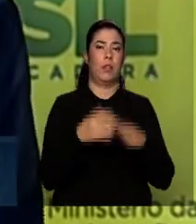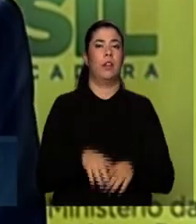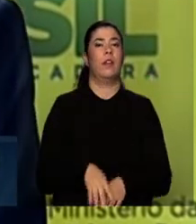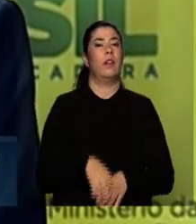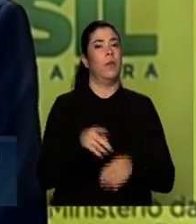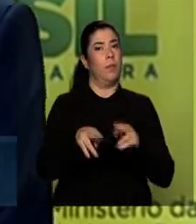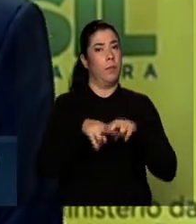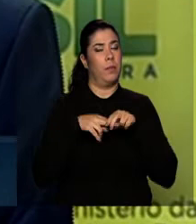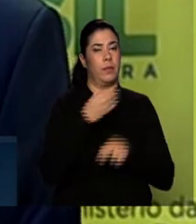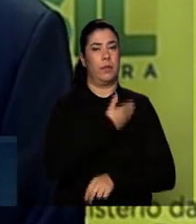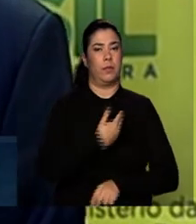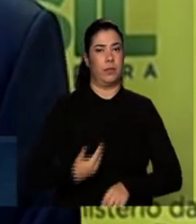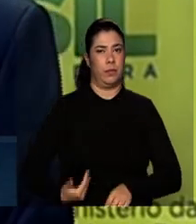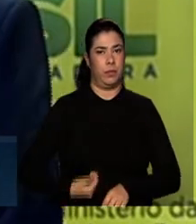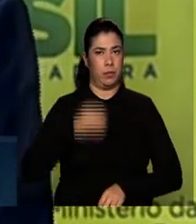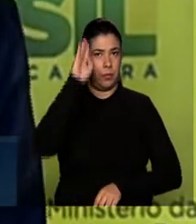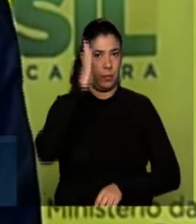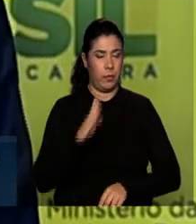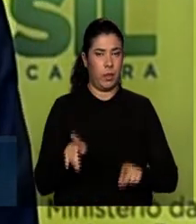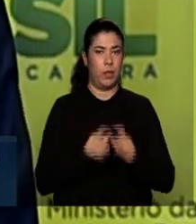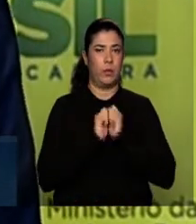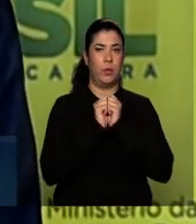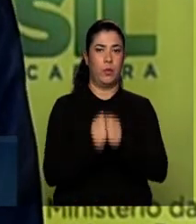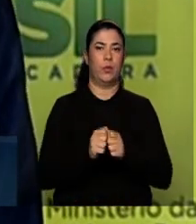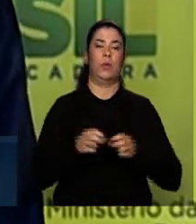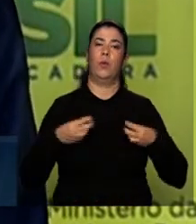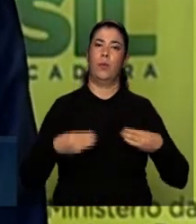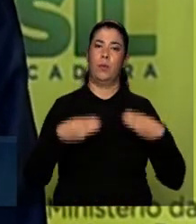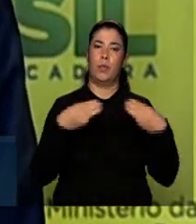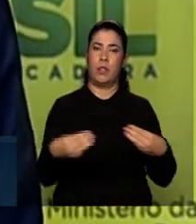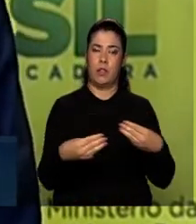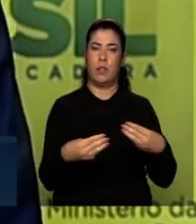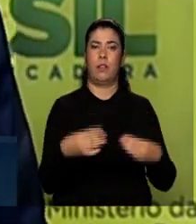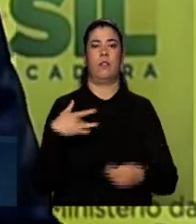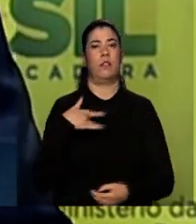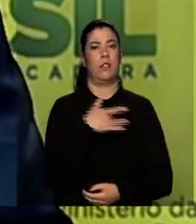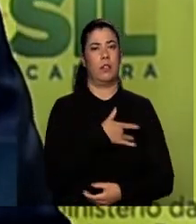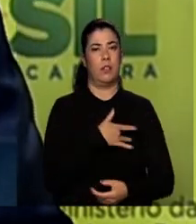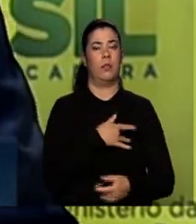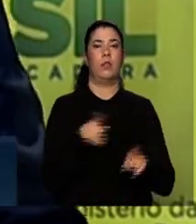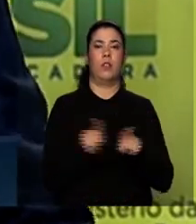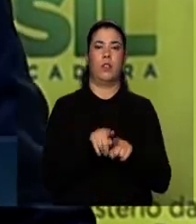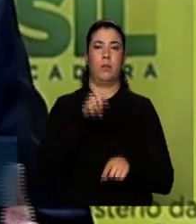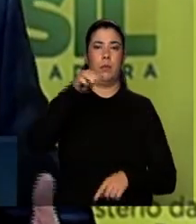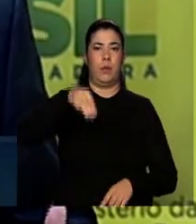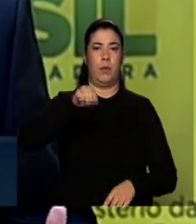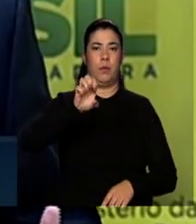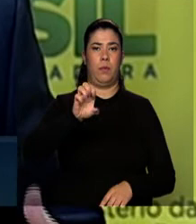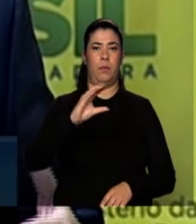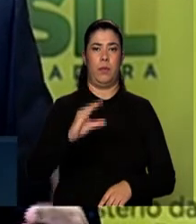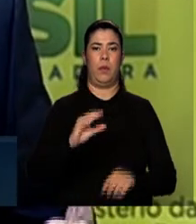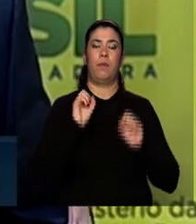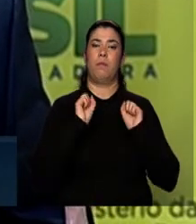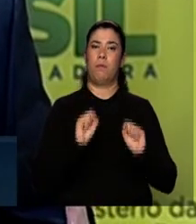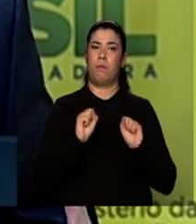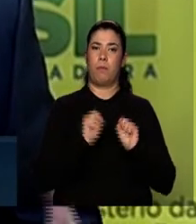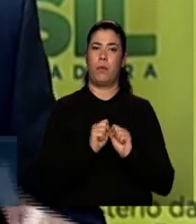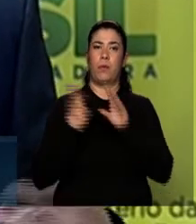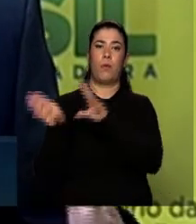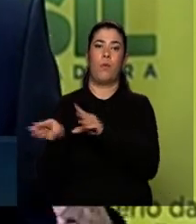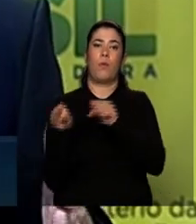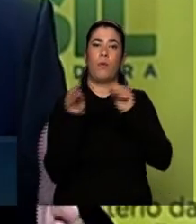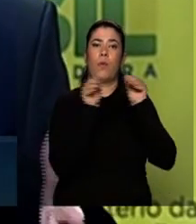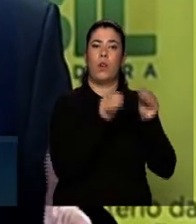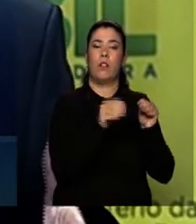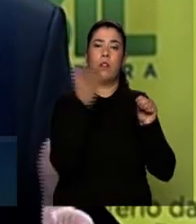governo brasileiro, o Ministério da Saúde, o Ministério da Educação, juntos, estão trabalhando para que nós possamos sair daquele patamar que nós